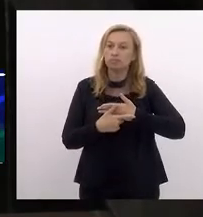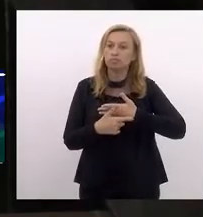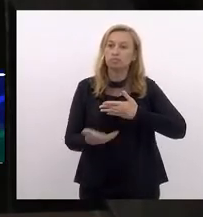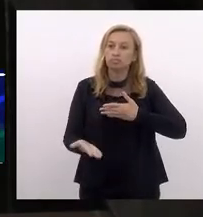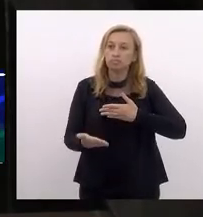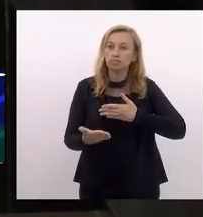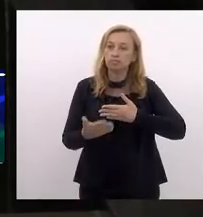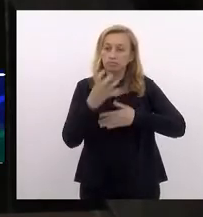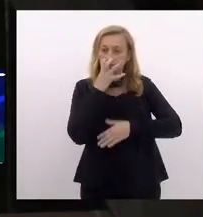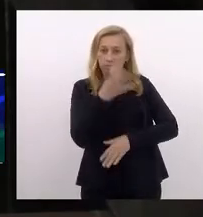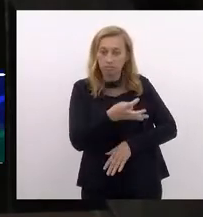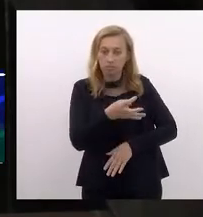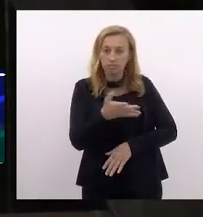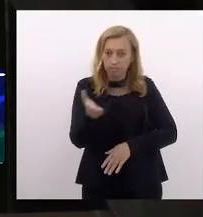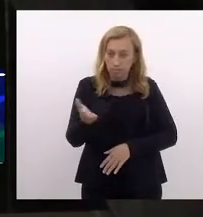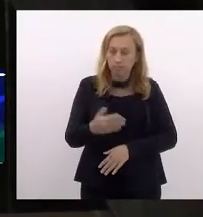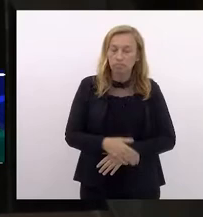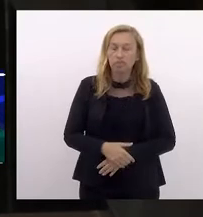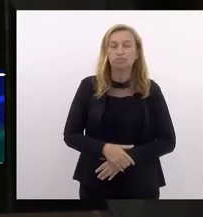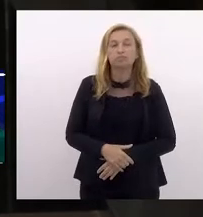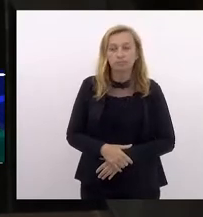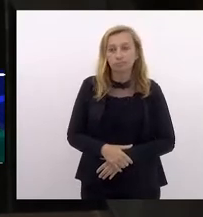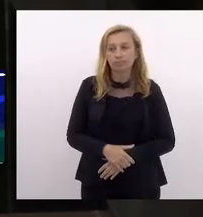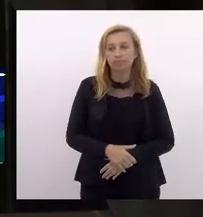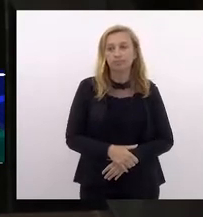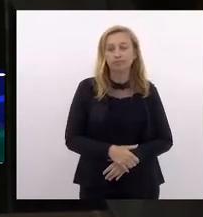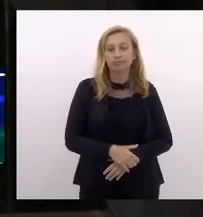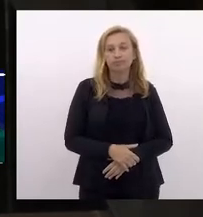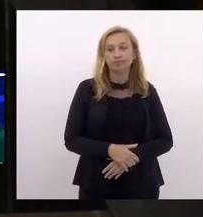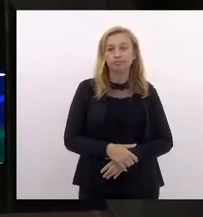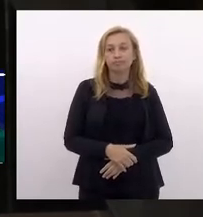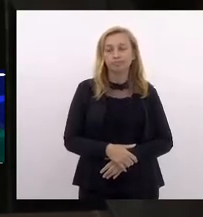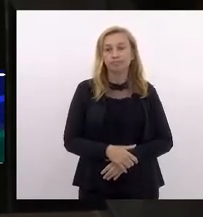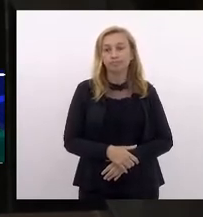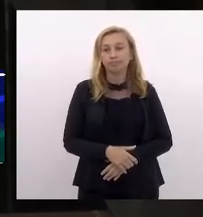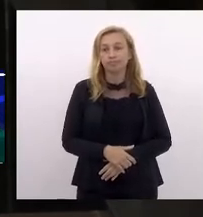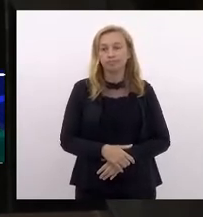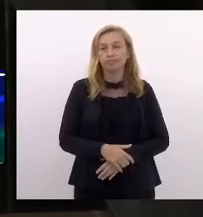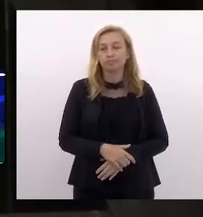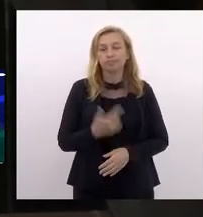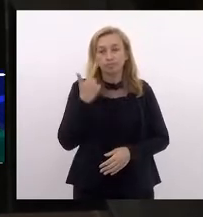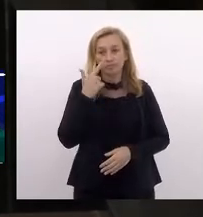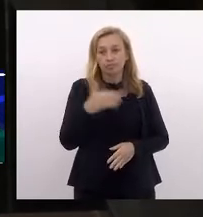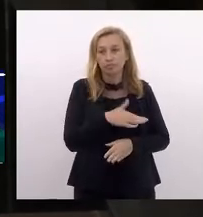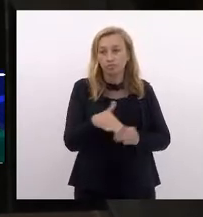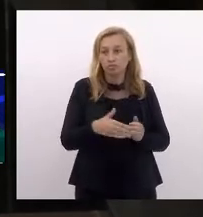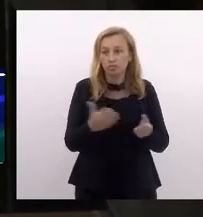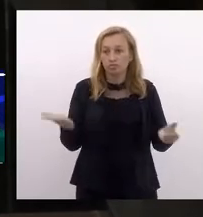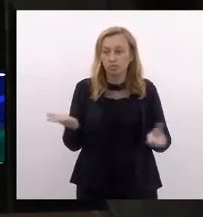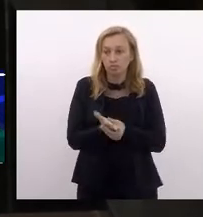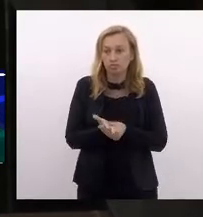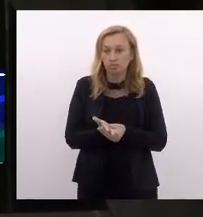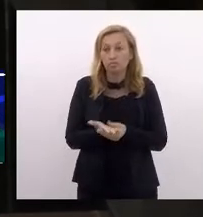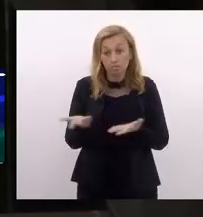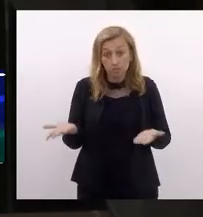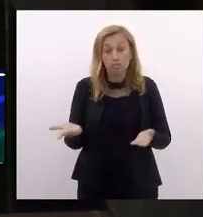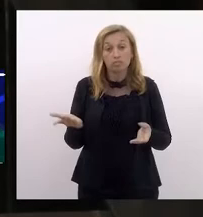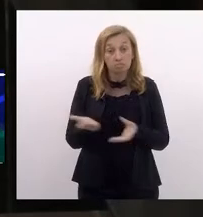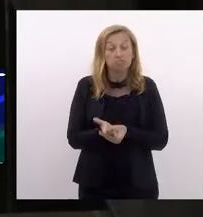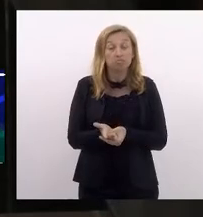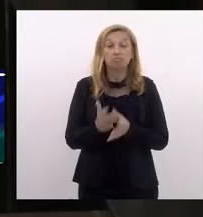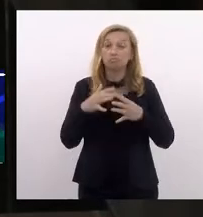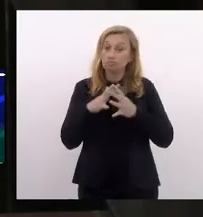de acusação tendo em vista que são os autores da peça que deflagrou aquele processo e foi o processo